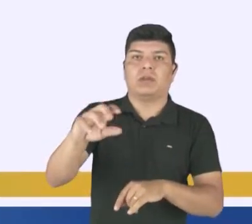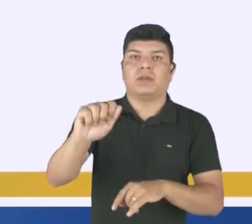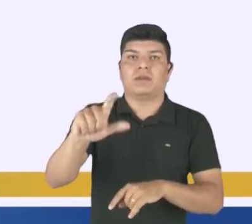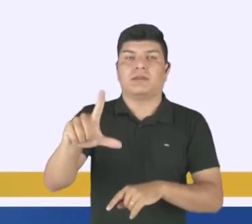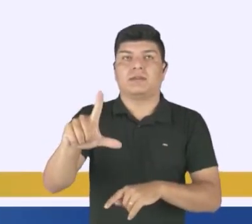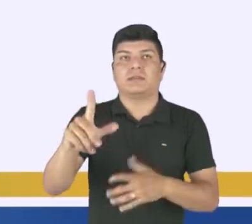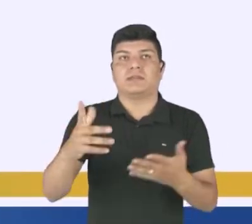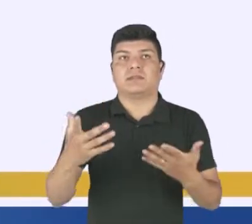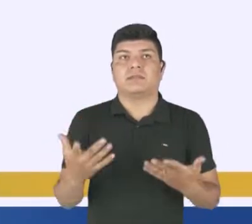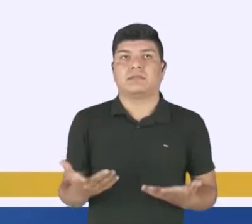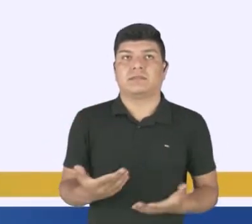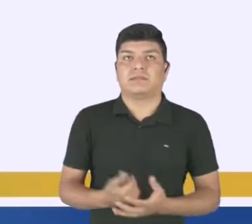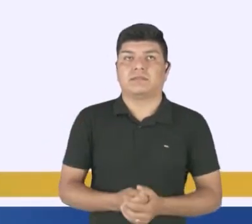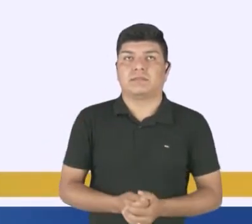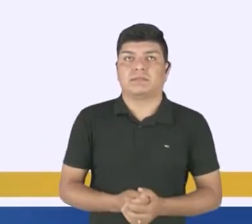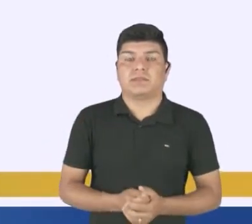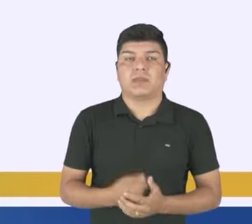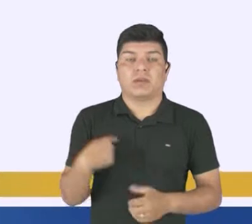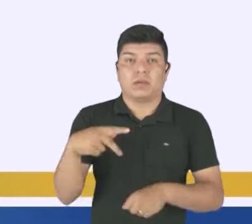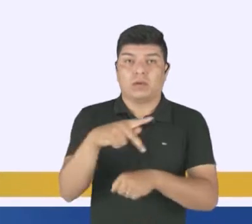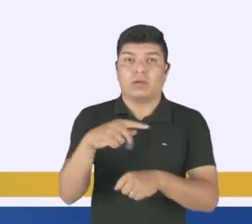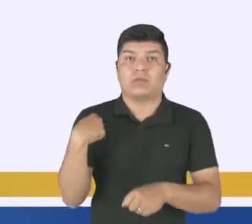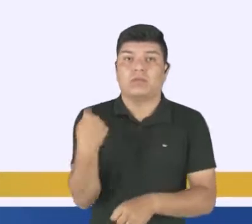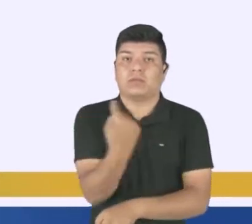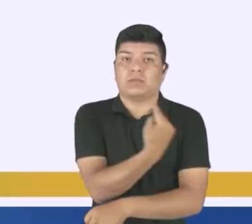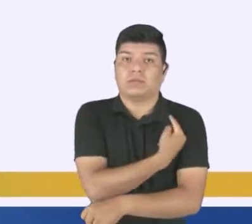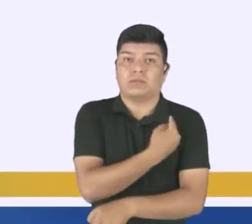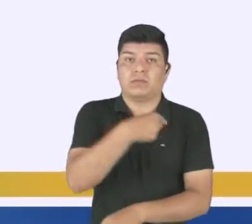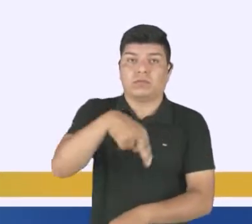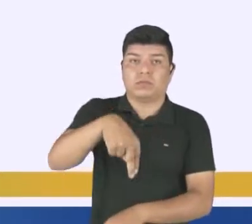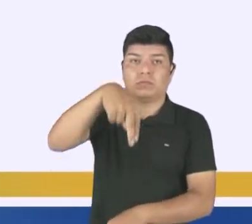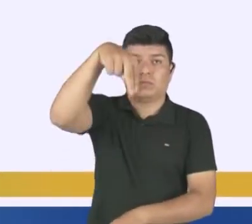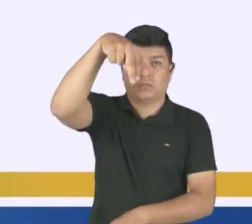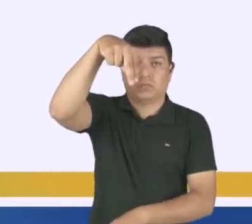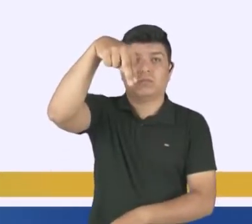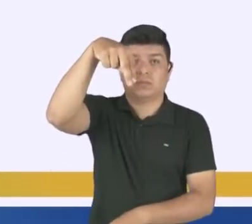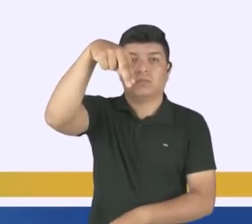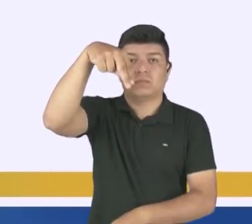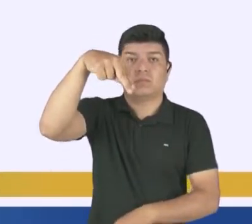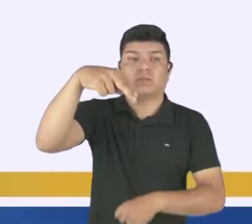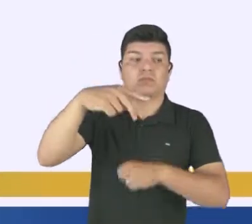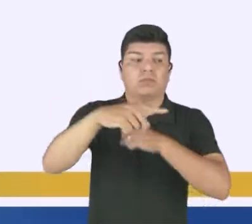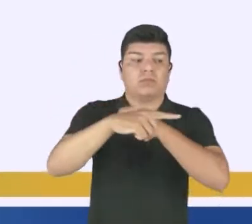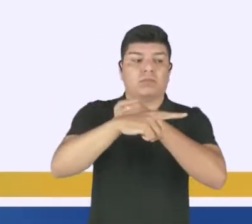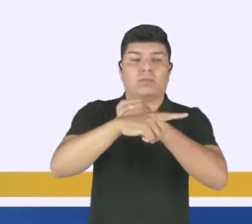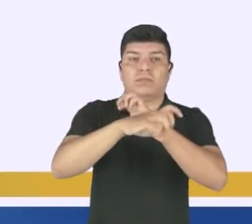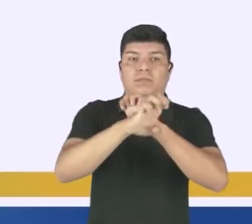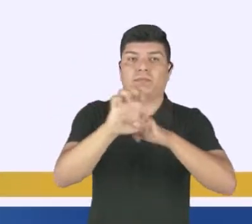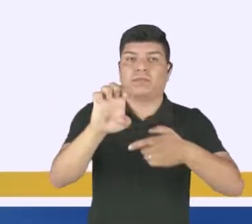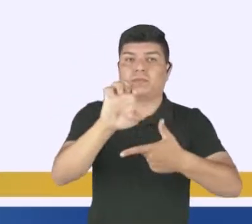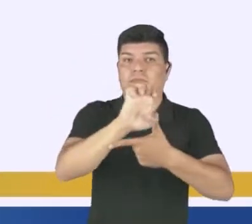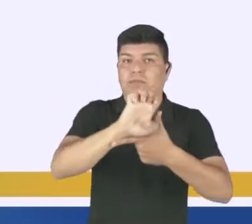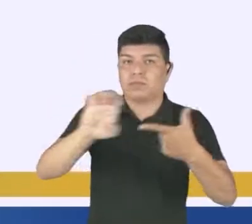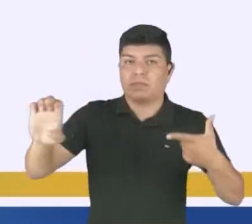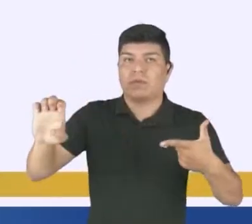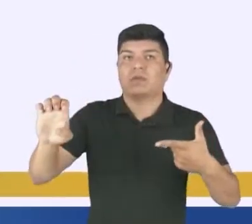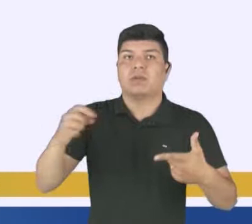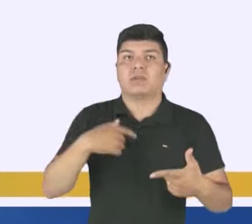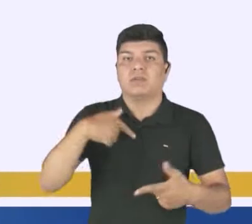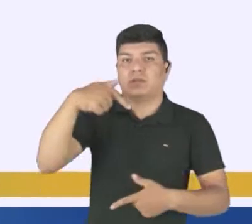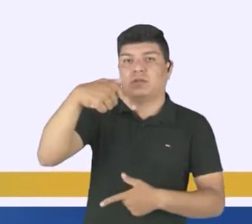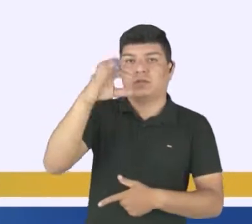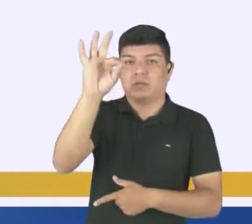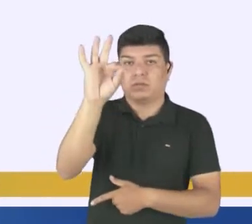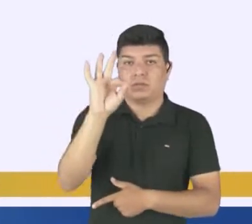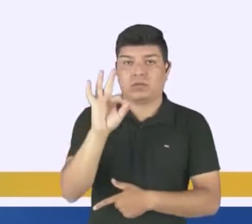o nosso país é cortado ao norte pela linha do Equador e apresenta 7%